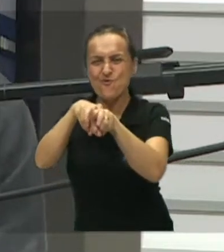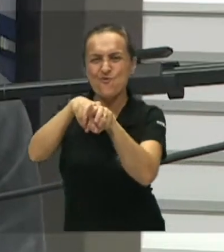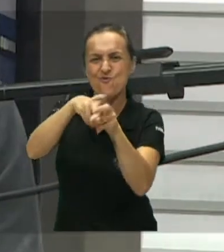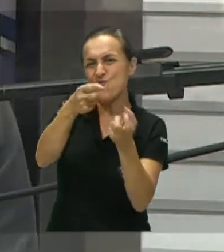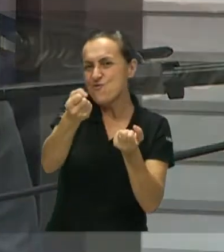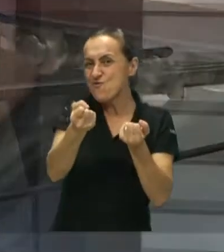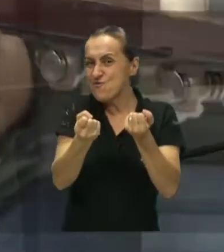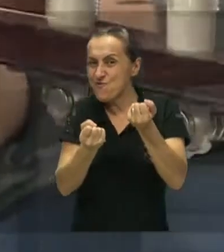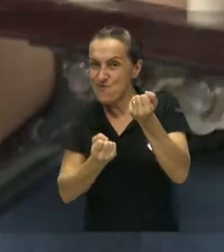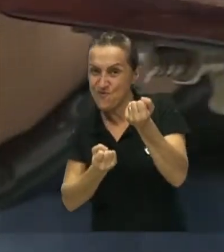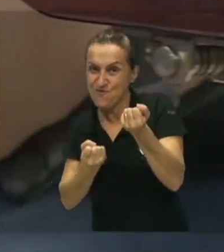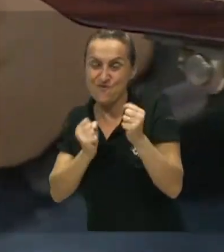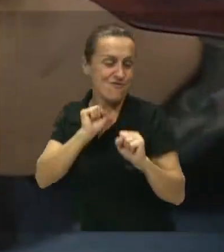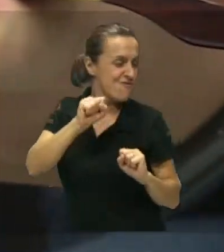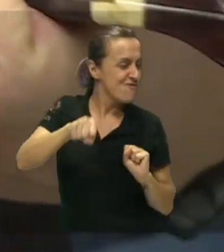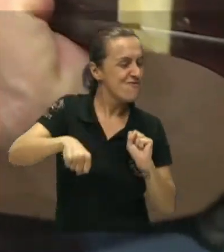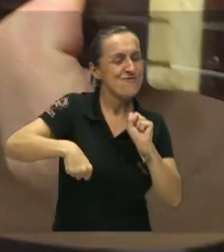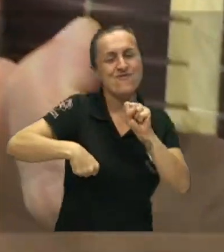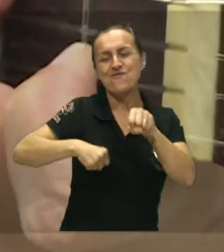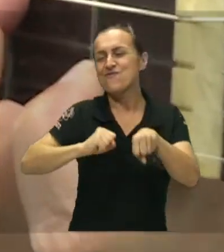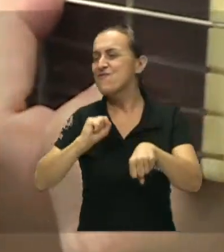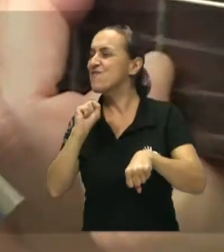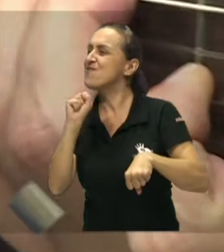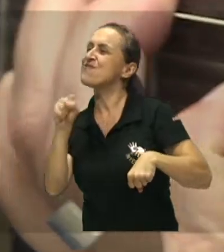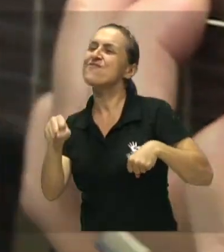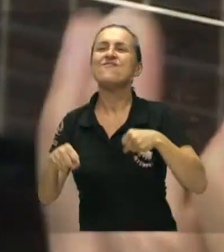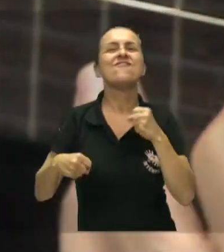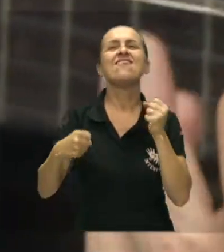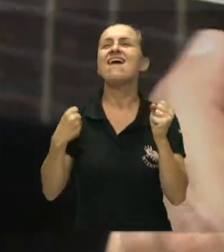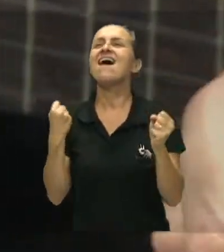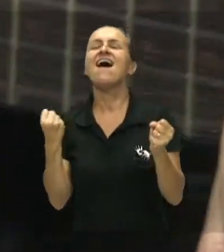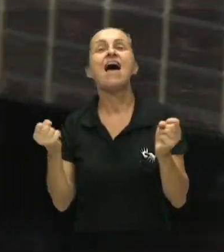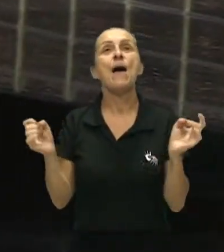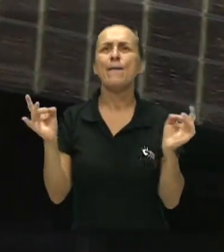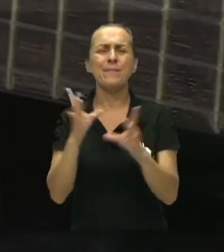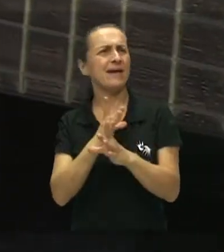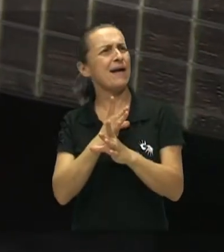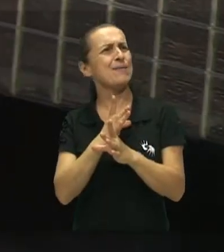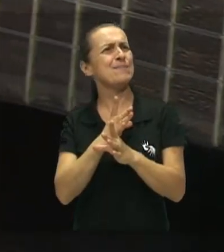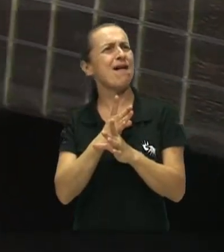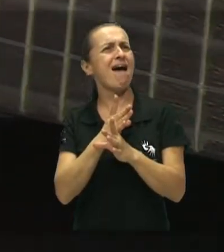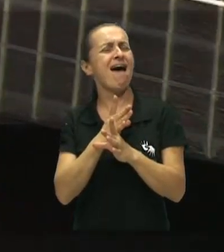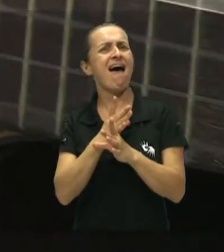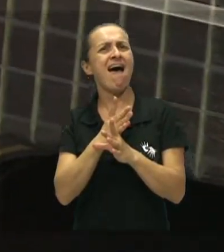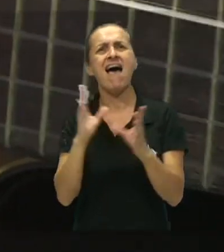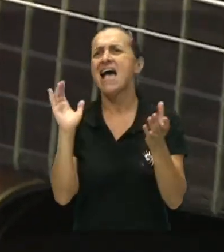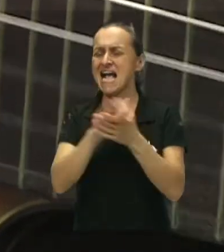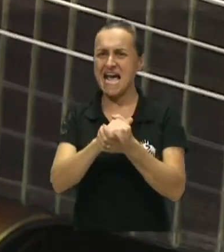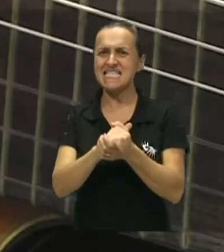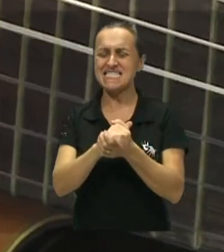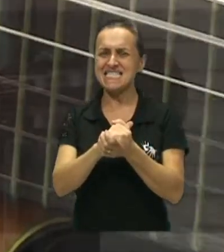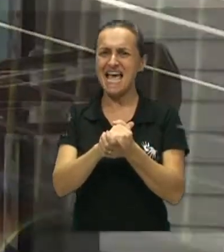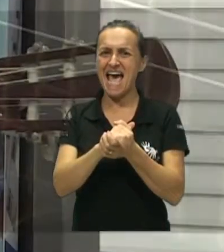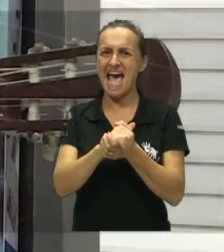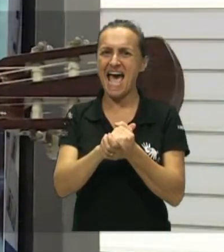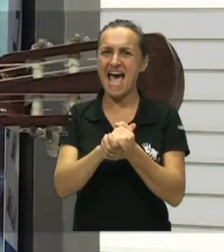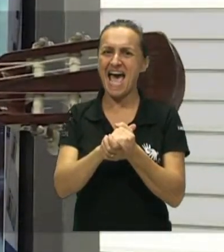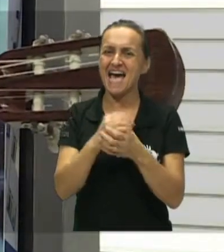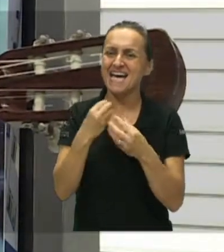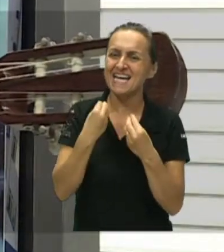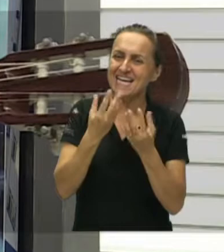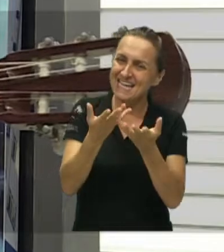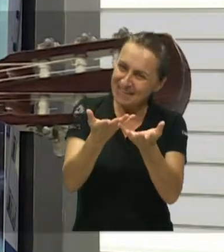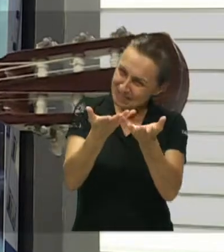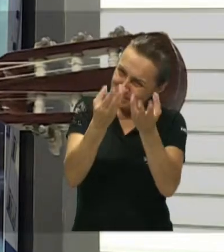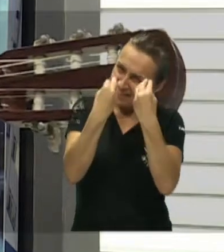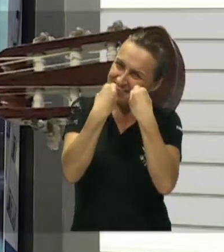hora. Pra terminar, descomportar, casar com você. Me dá teu ar pra